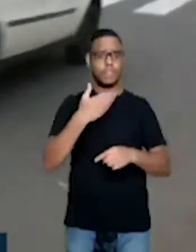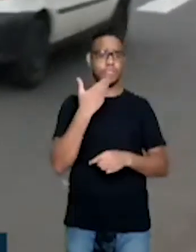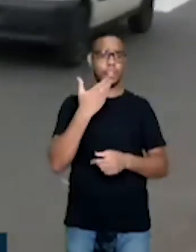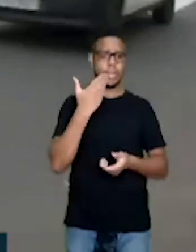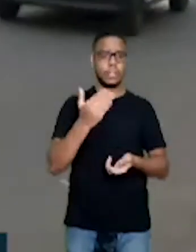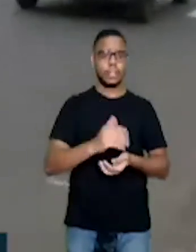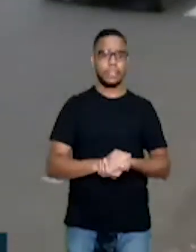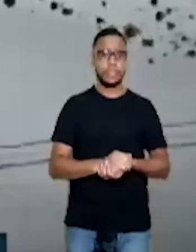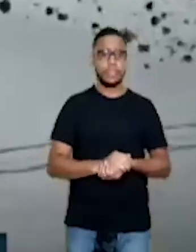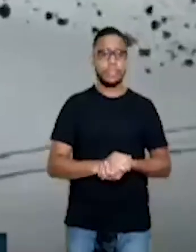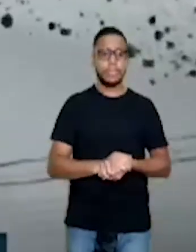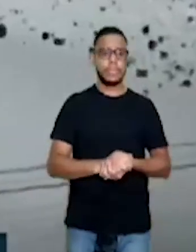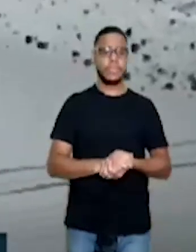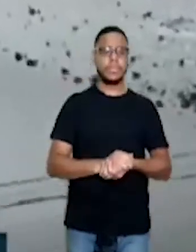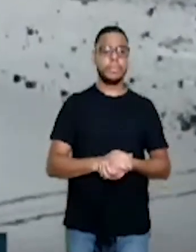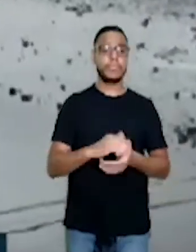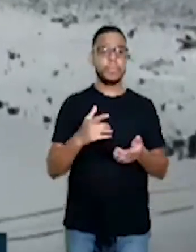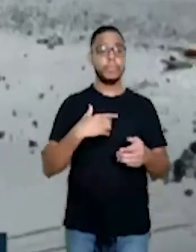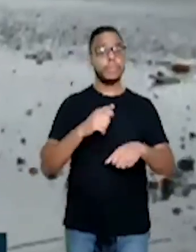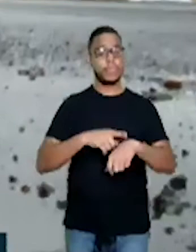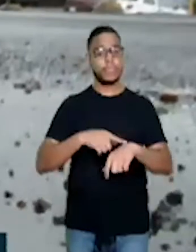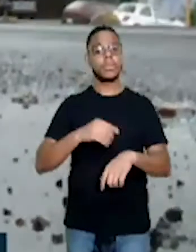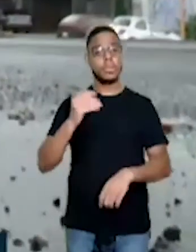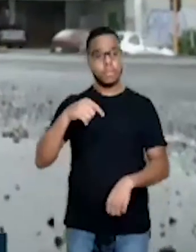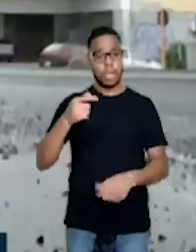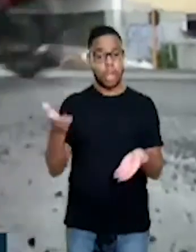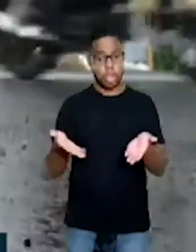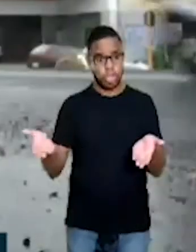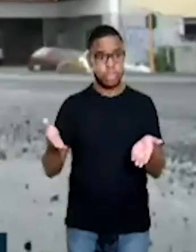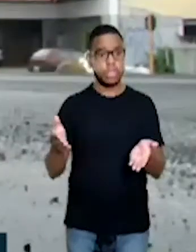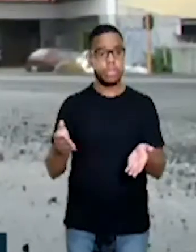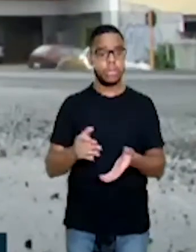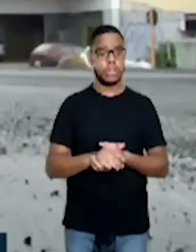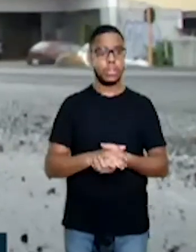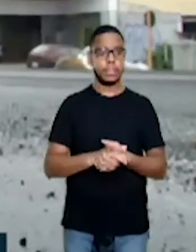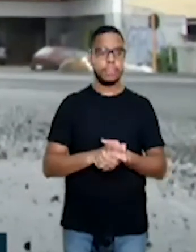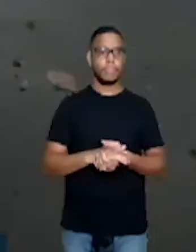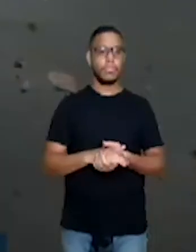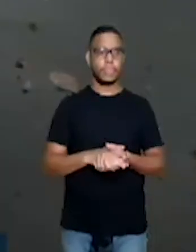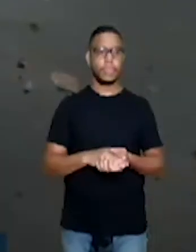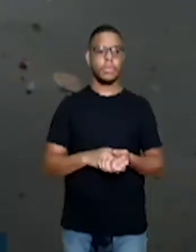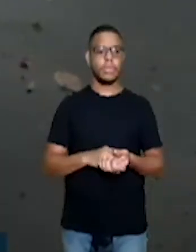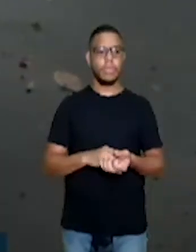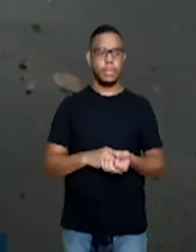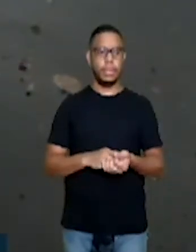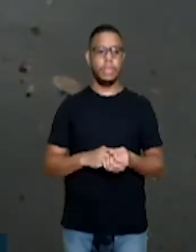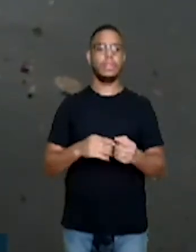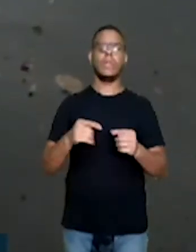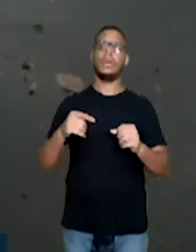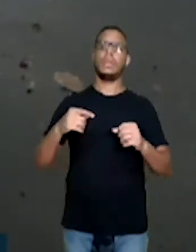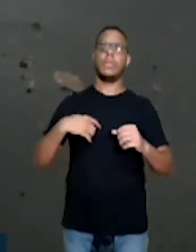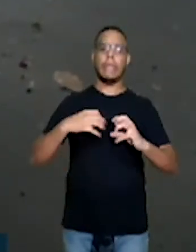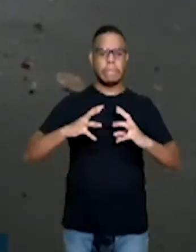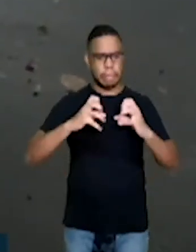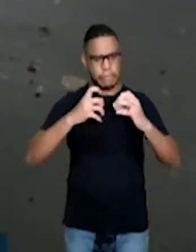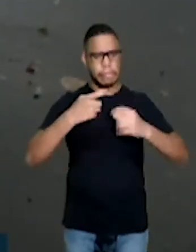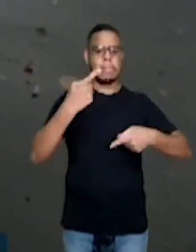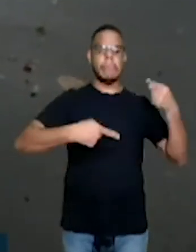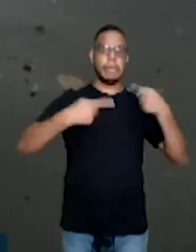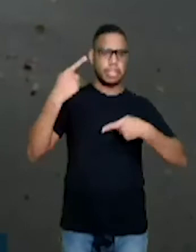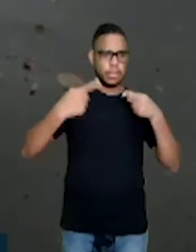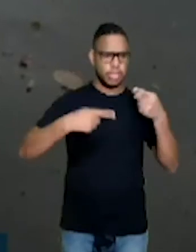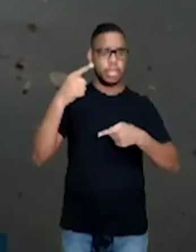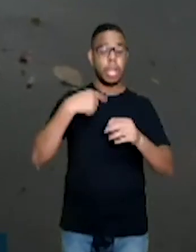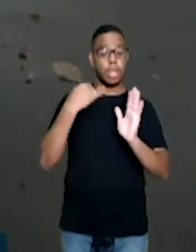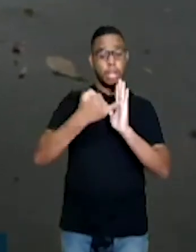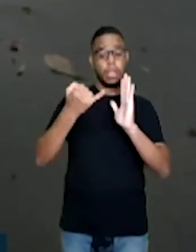Então, tá na hora já, né, de fumar, falar, brigar, porque vou ficar pagando imposto com o